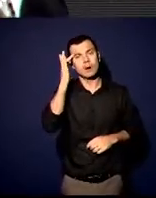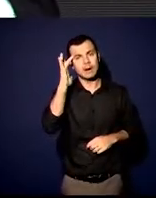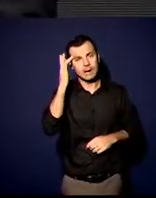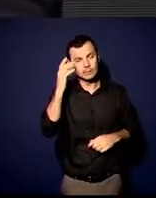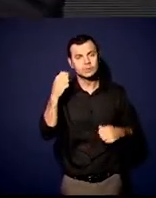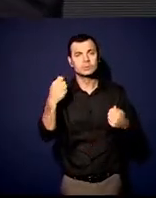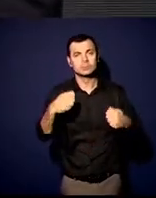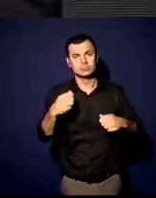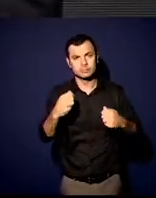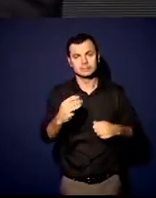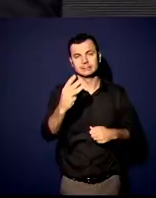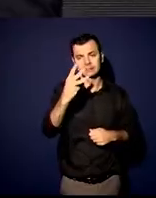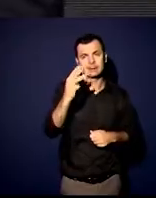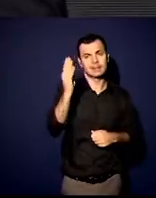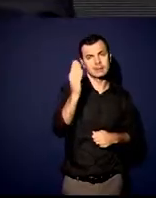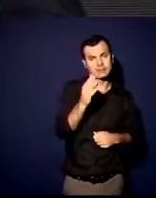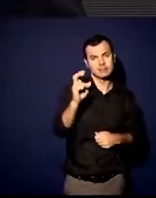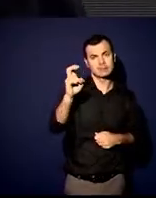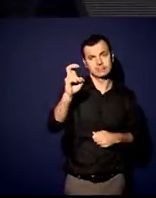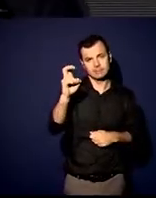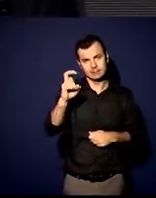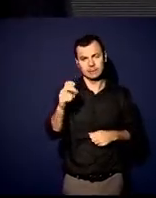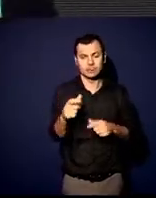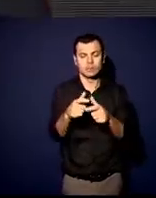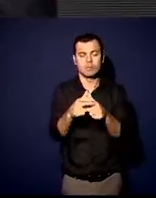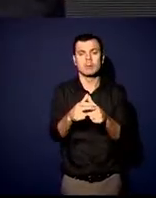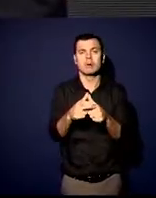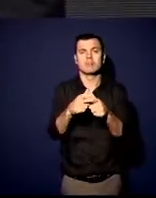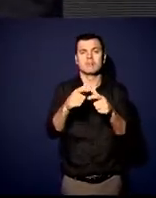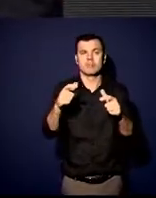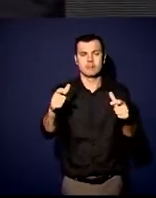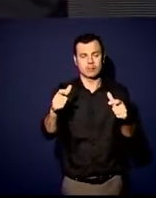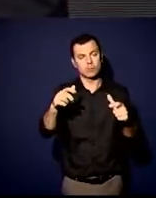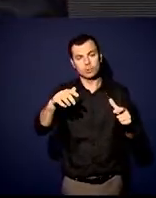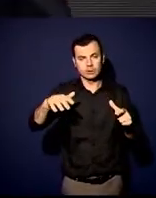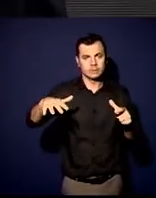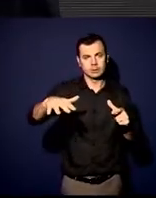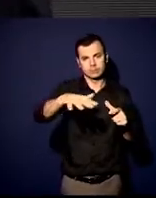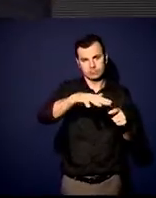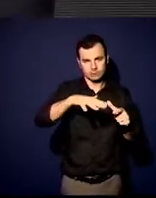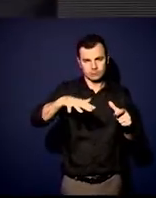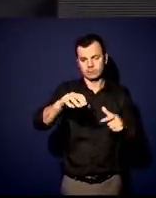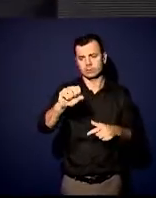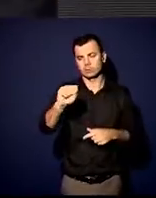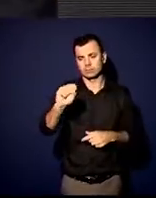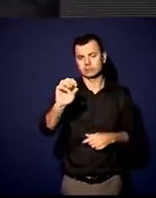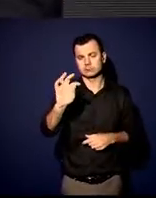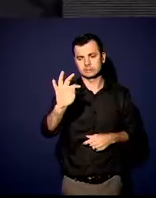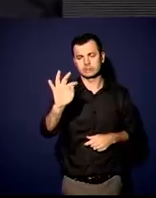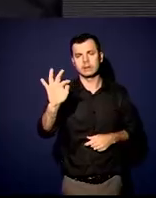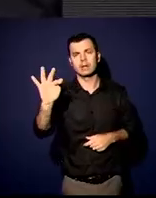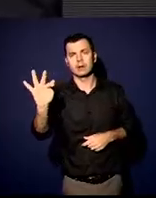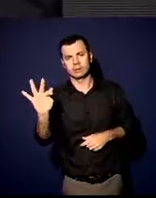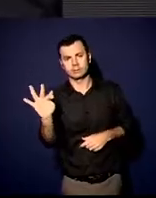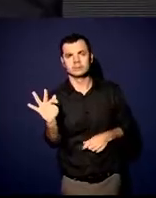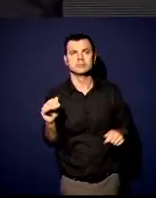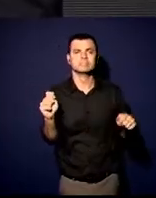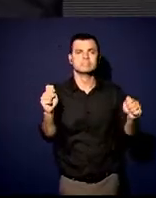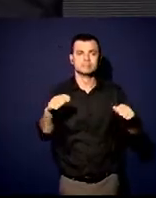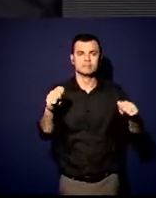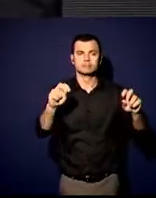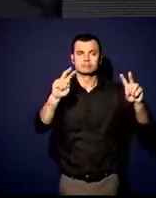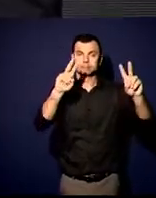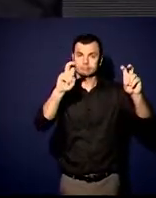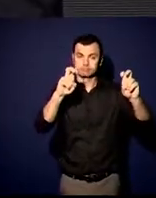ter um coro mínimo de três quintos uma maioria super absoluta do Supremo Tribunal Federal com a tese pacificada a respeito de